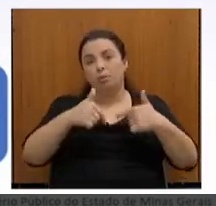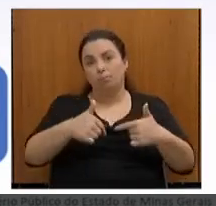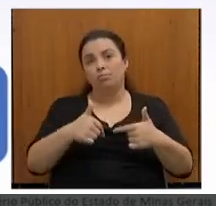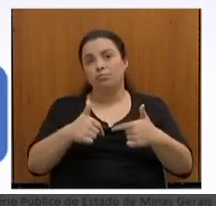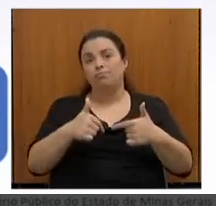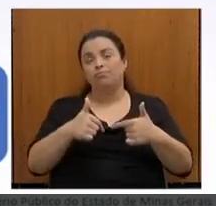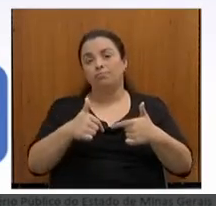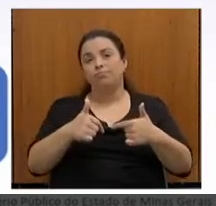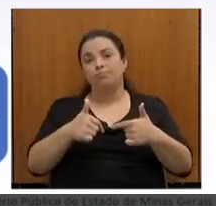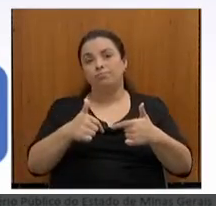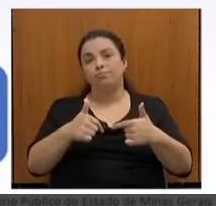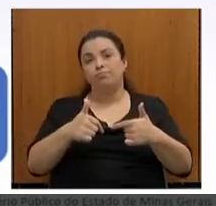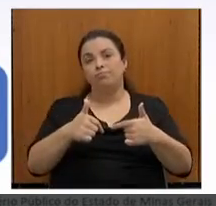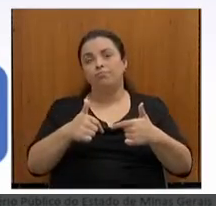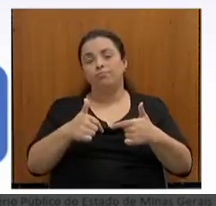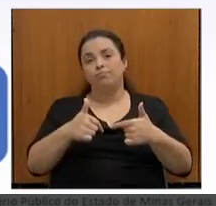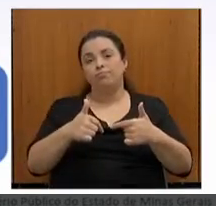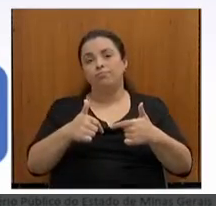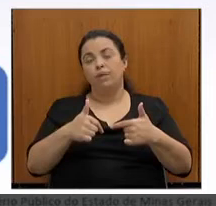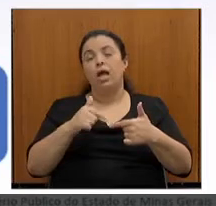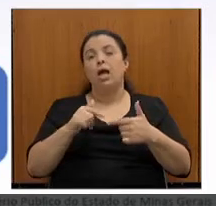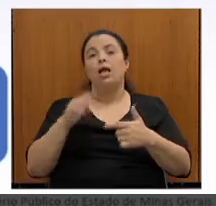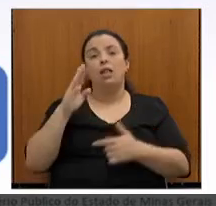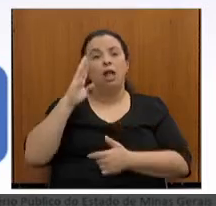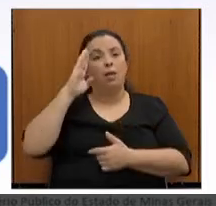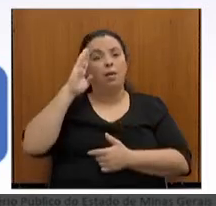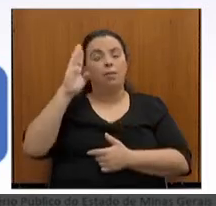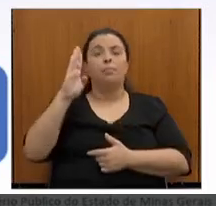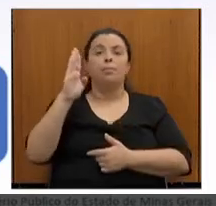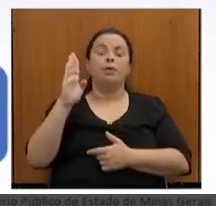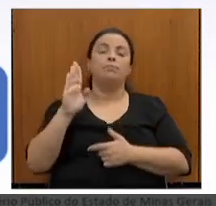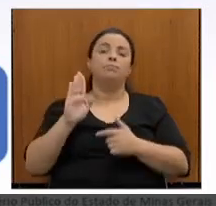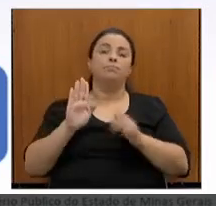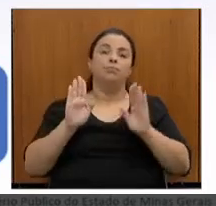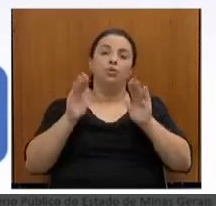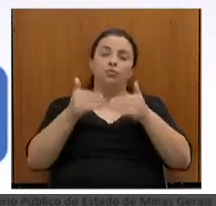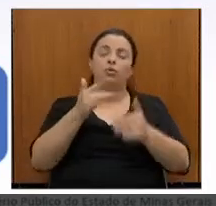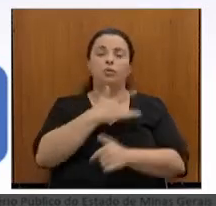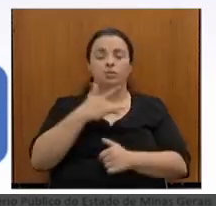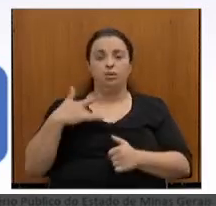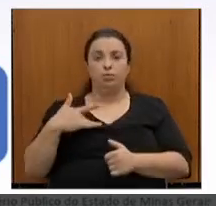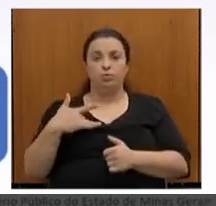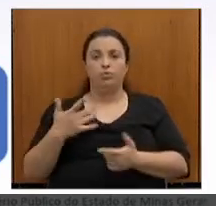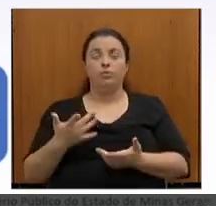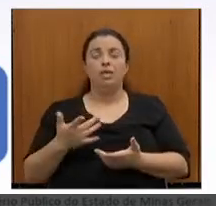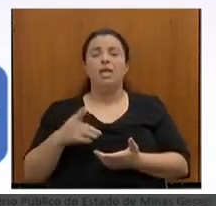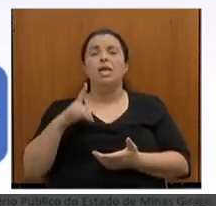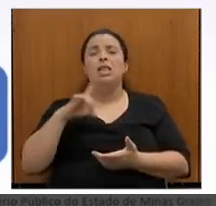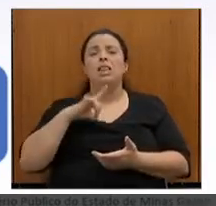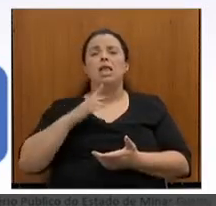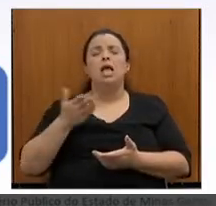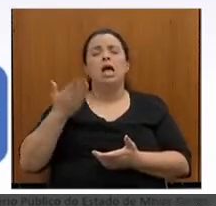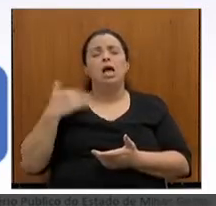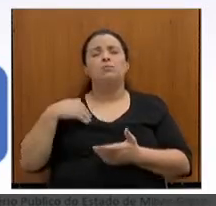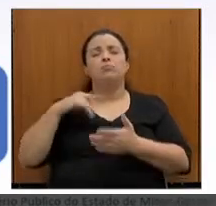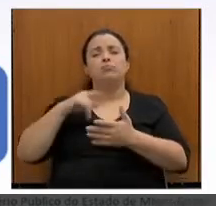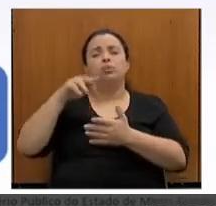a junção, né, dessa atuação que já tínhamos na atenção primária, com os relatórios de mortalidade materna e